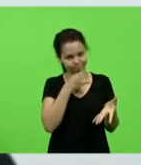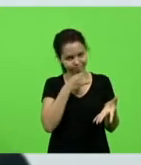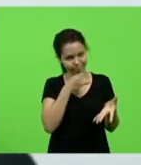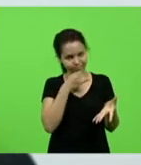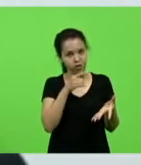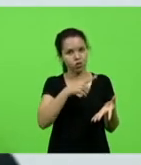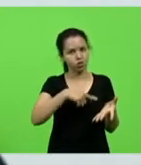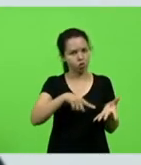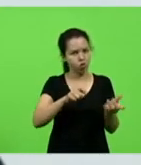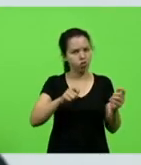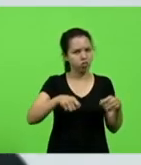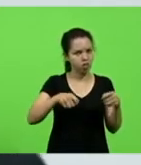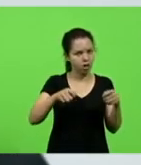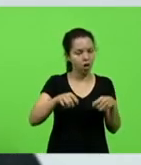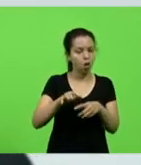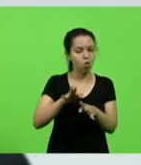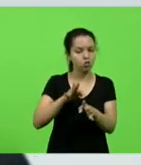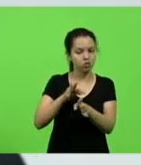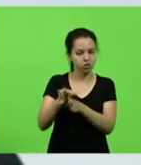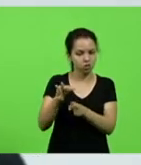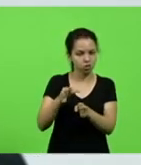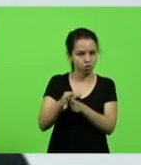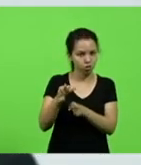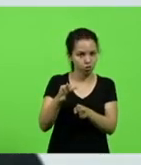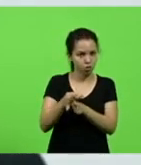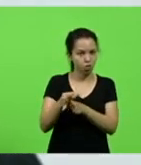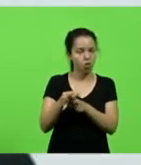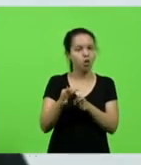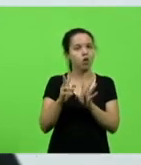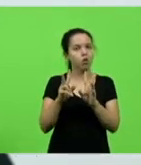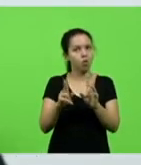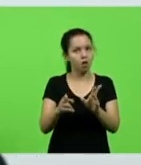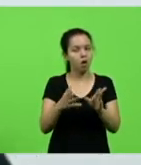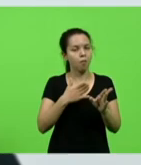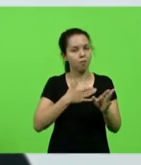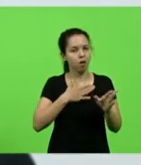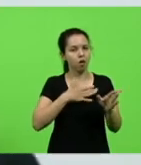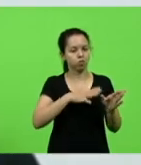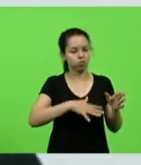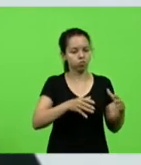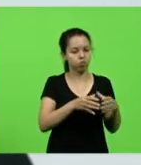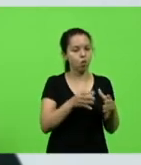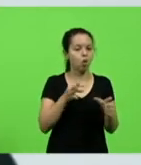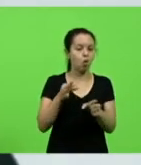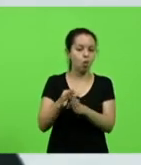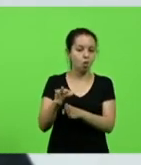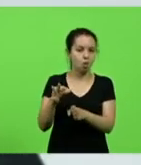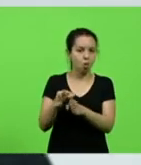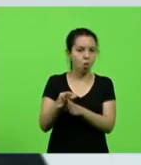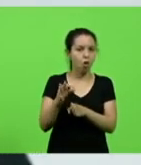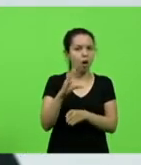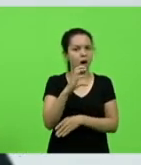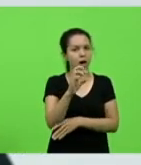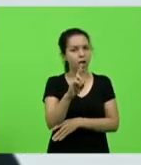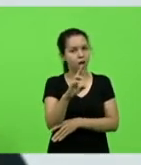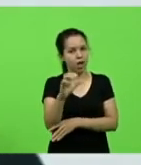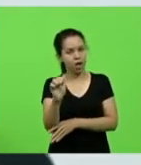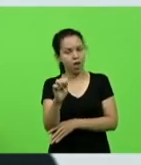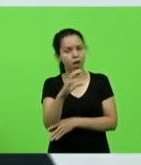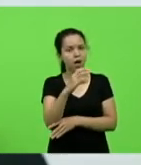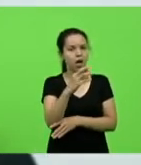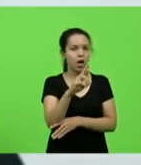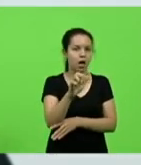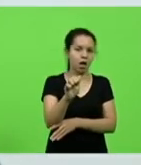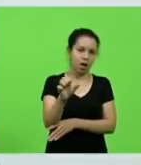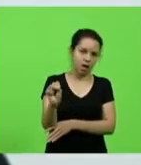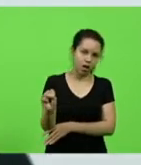de que os conselhos tutelares, e assim fazia na minha comarca, Conselho Tutelar, CRES, CRAS, Secretaria